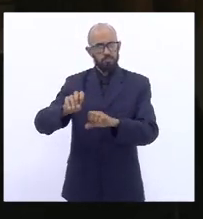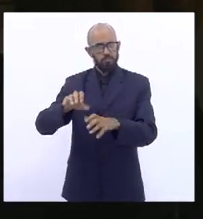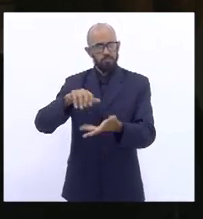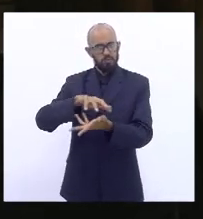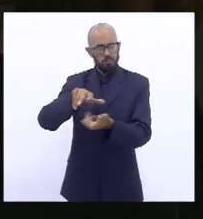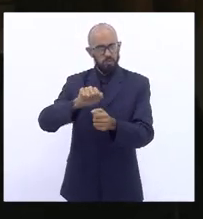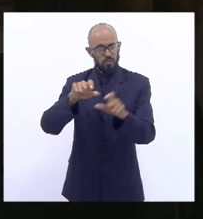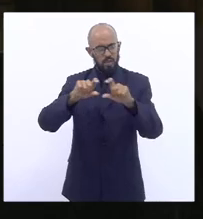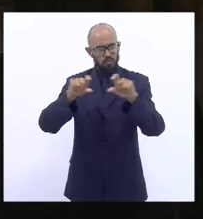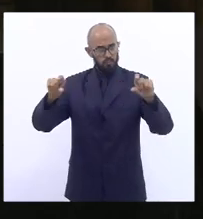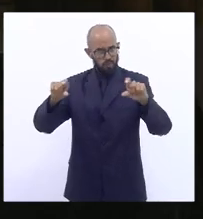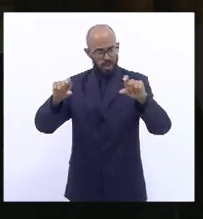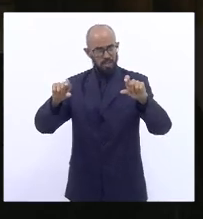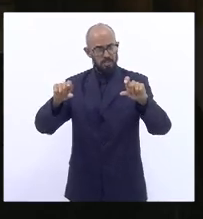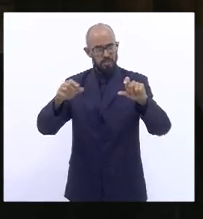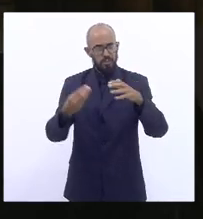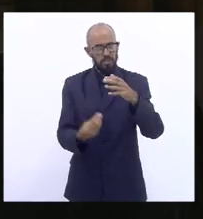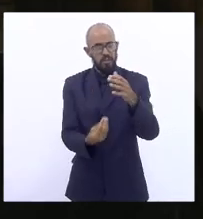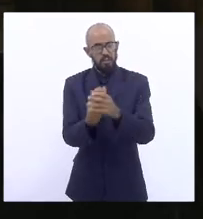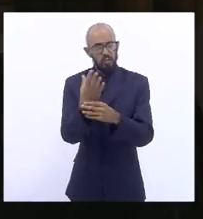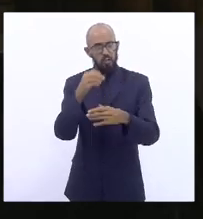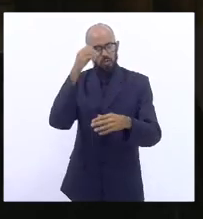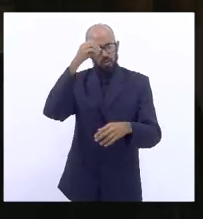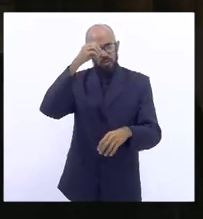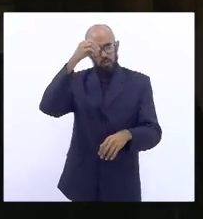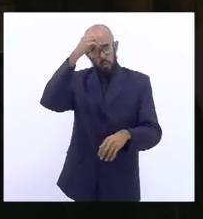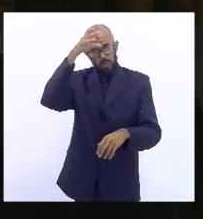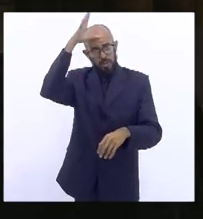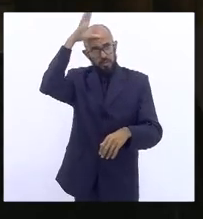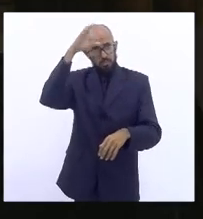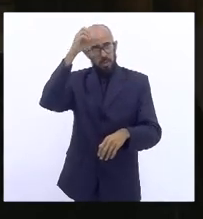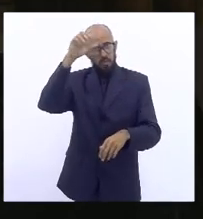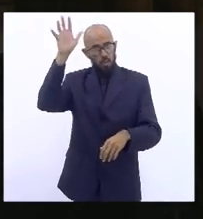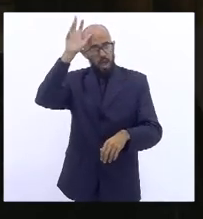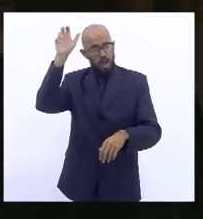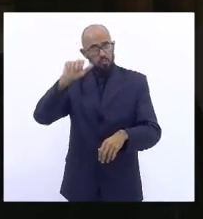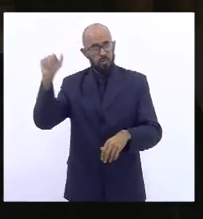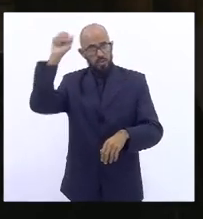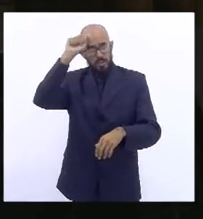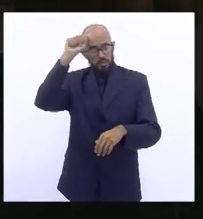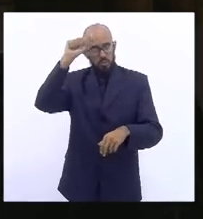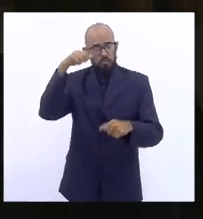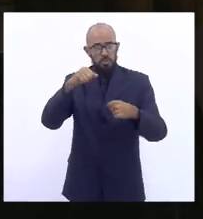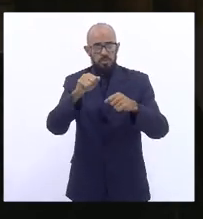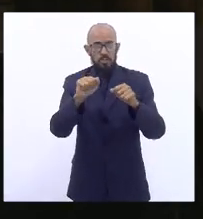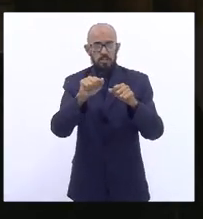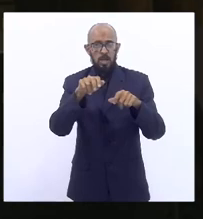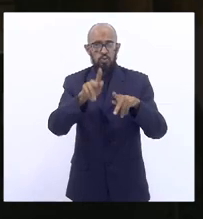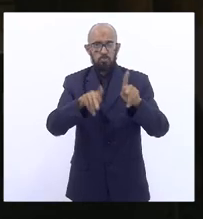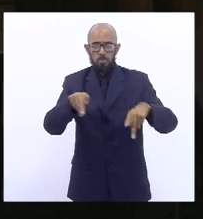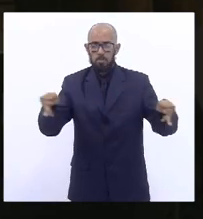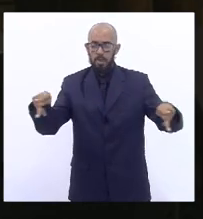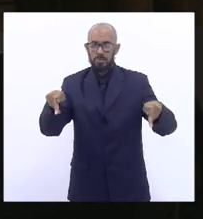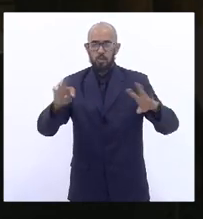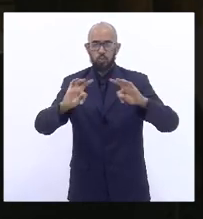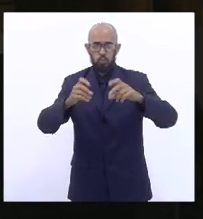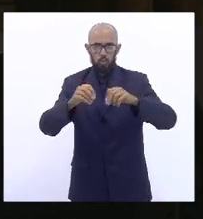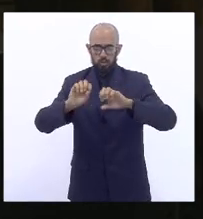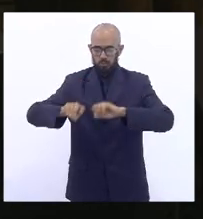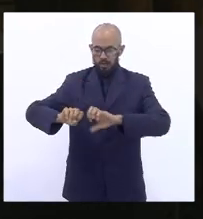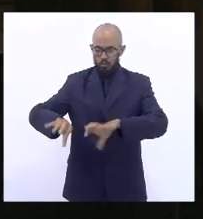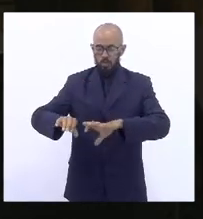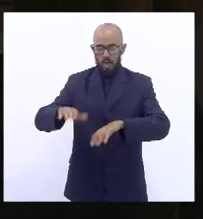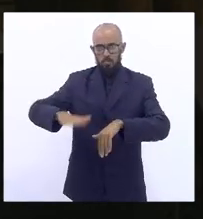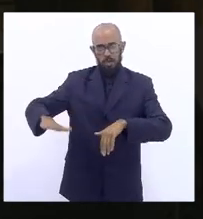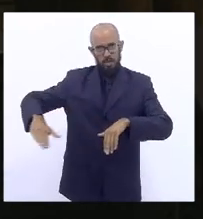frase oriunda da sabedoria popular africana: é preciso uma aldeia inteira para educar uma criança. Um provérbio